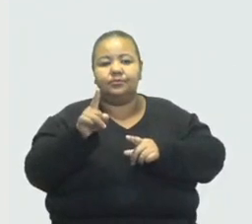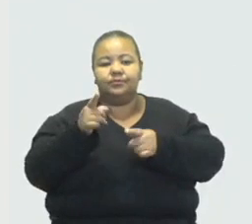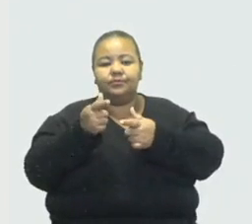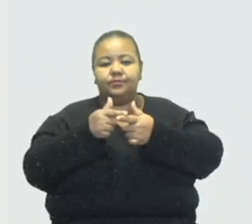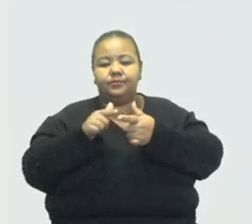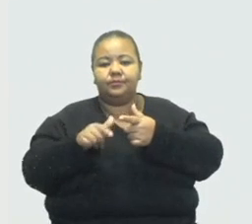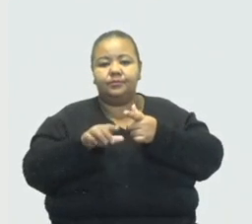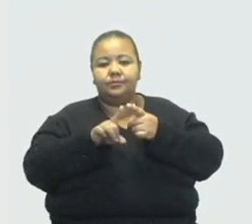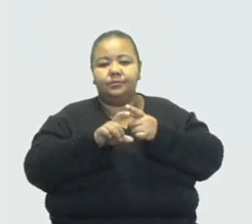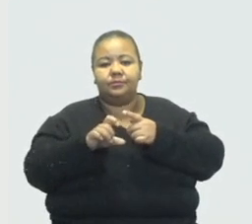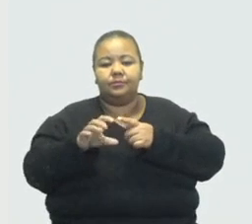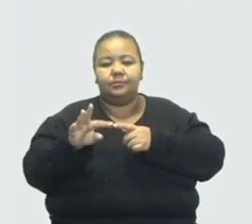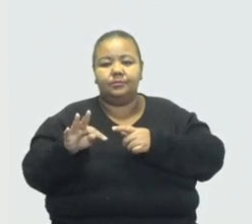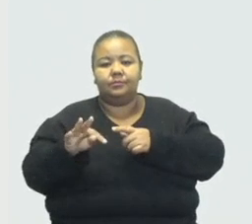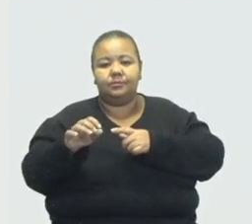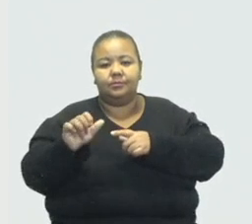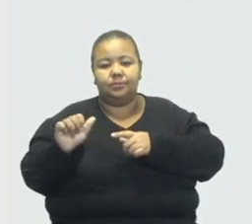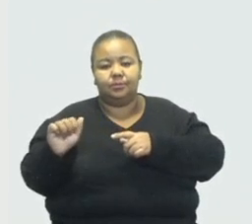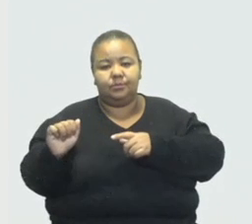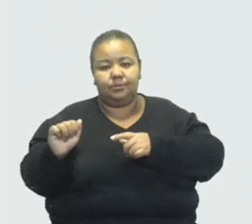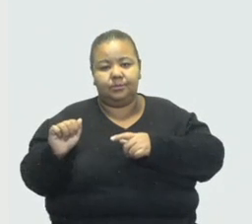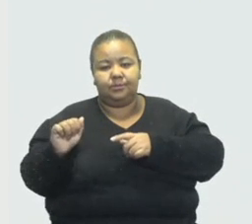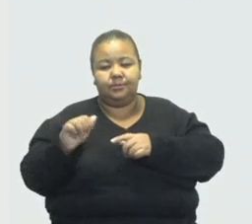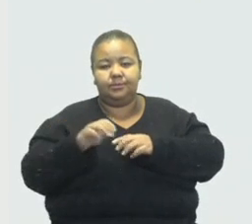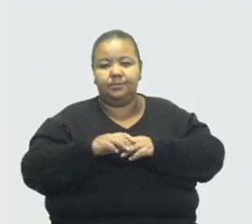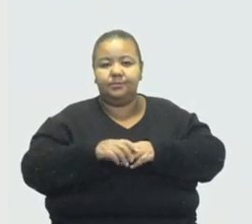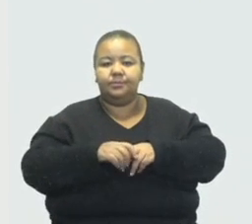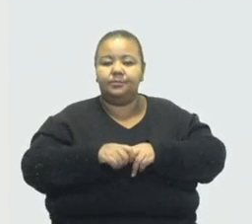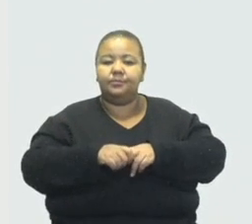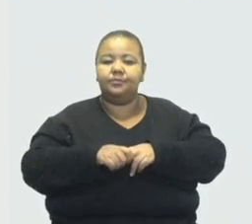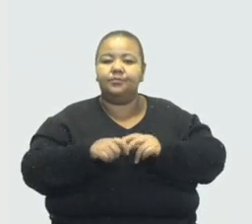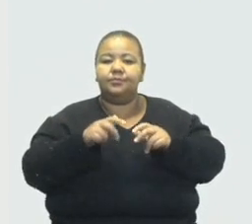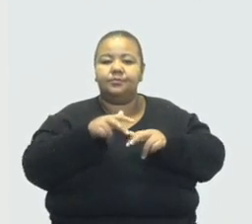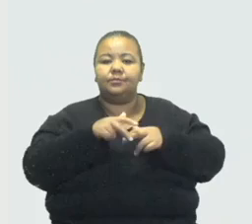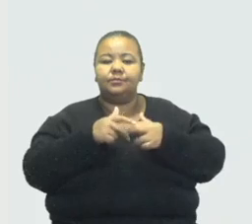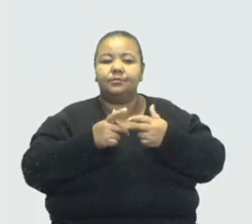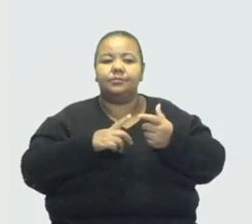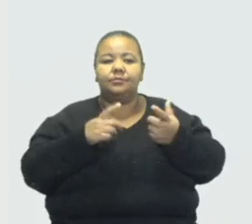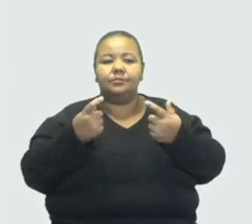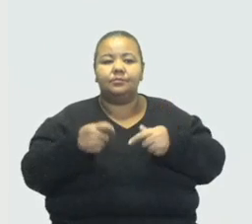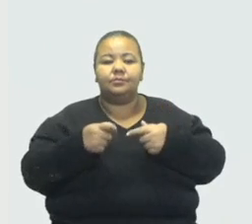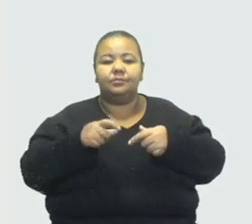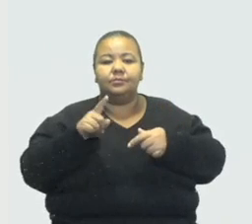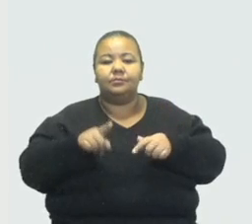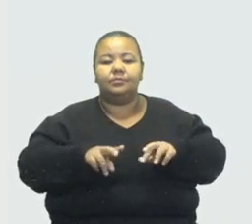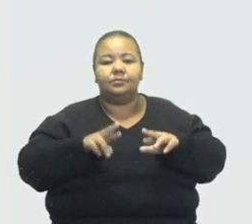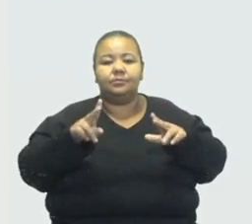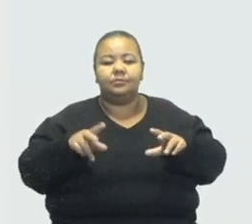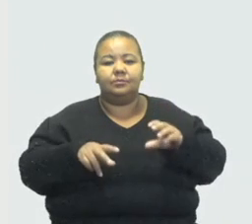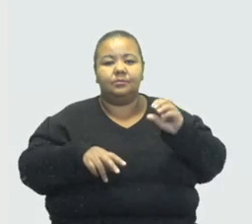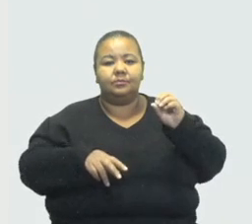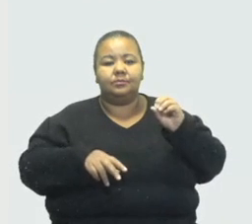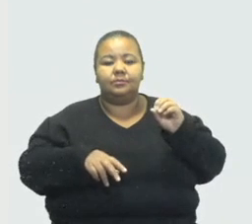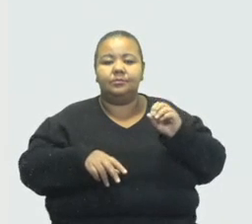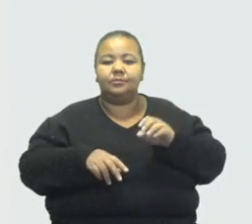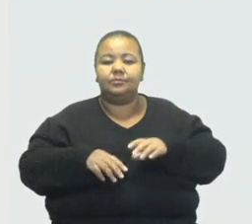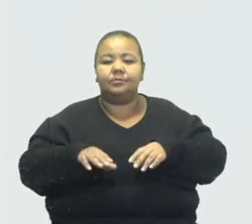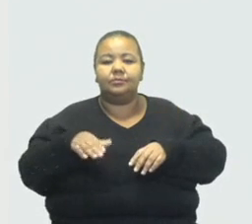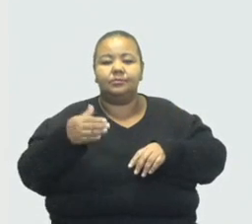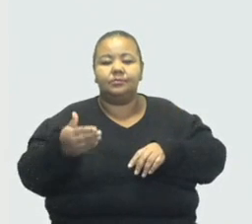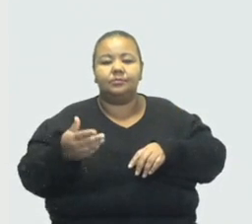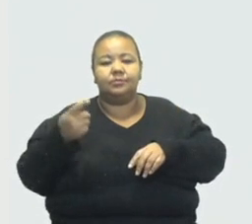sobre um determinante da nossa matriz A. Por isso que a necessidade aqui de ser diferente de zero. Quando